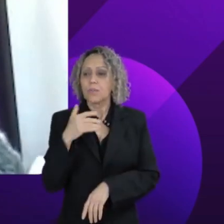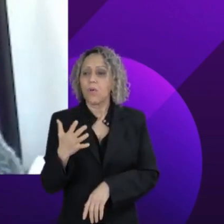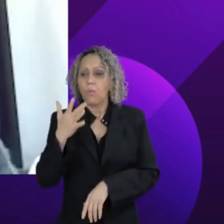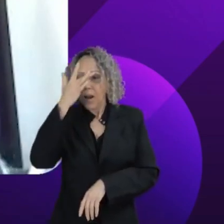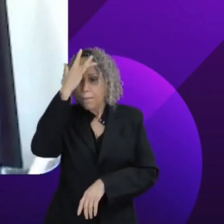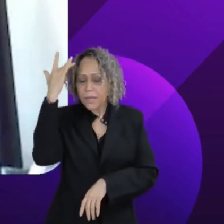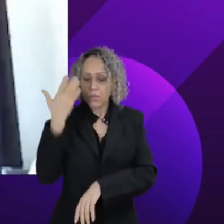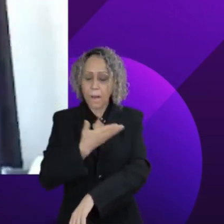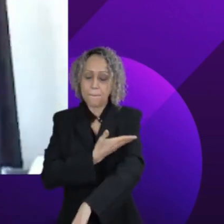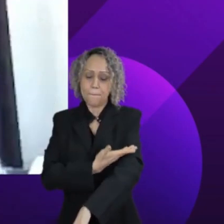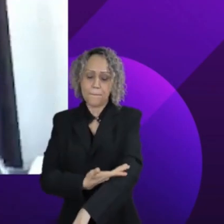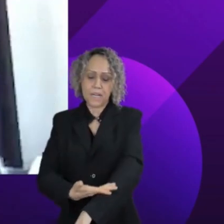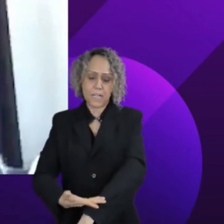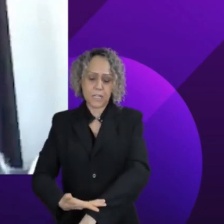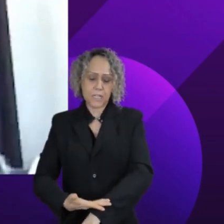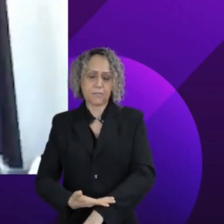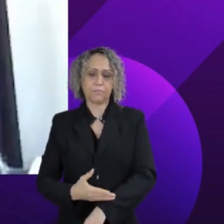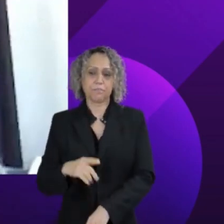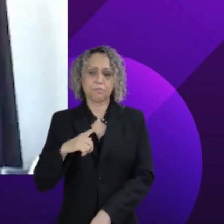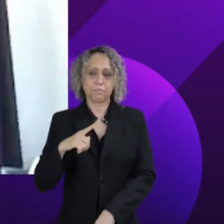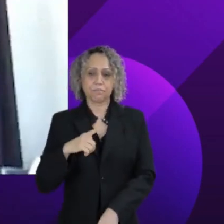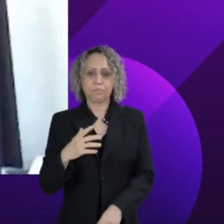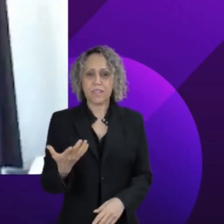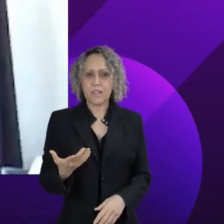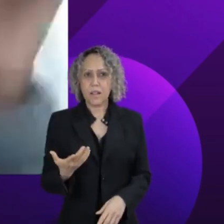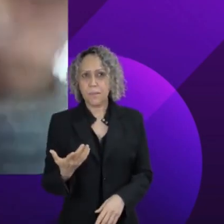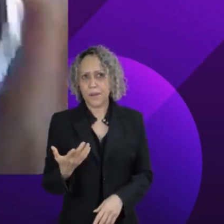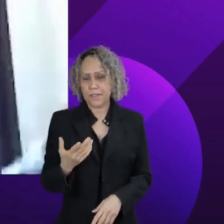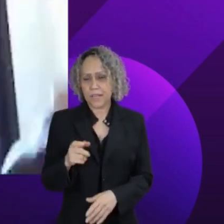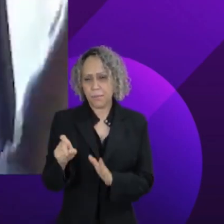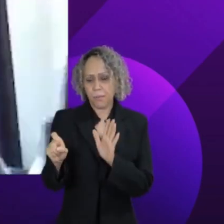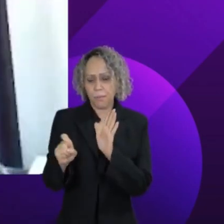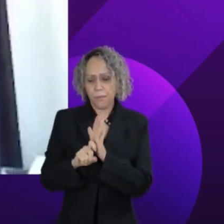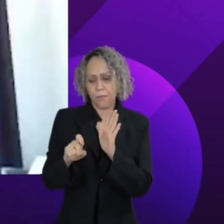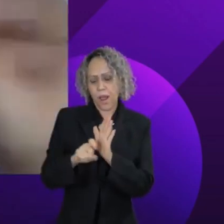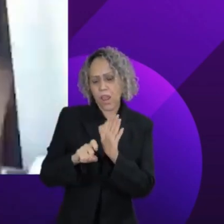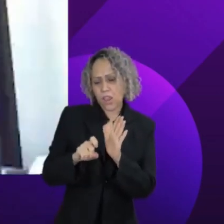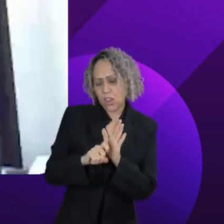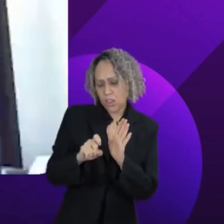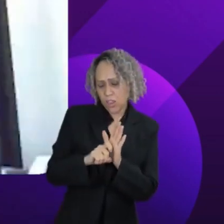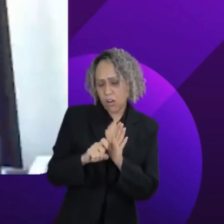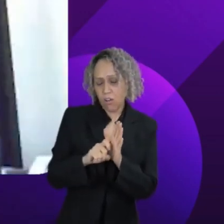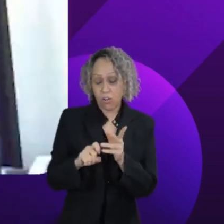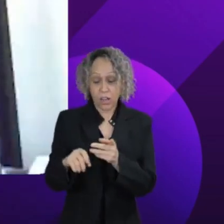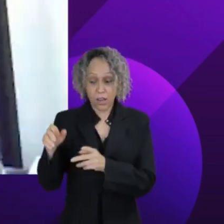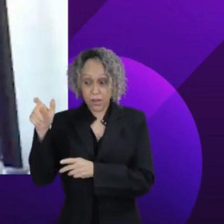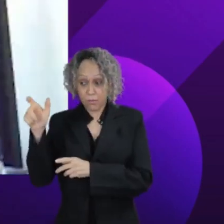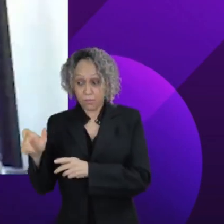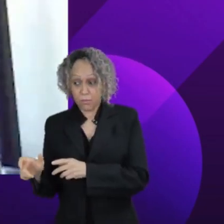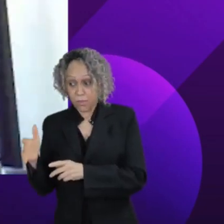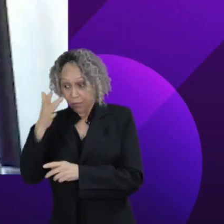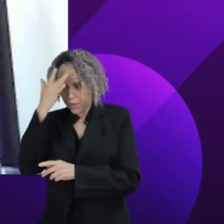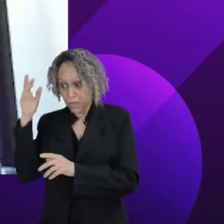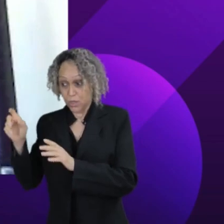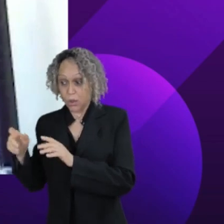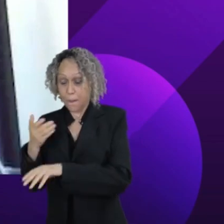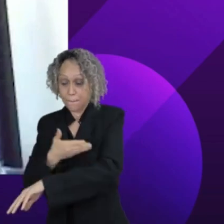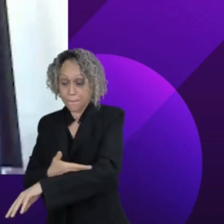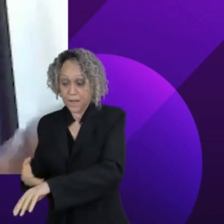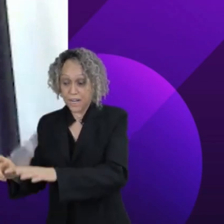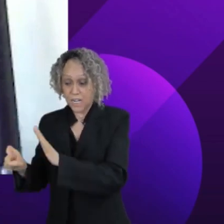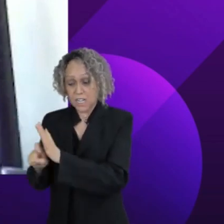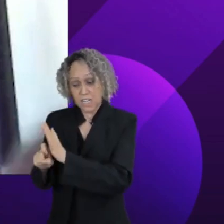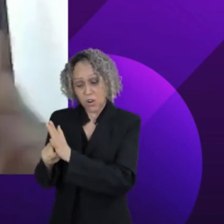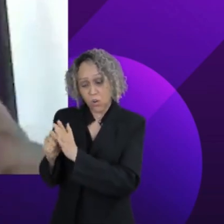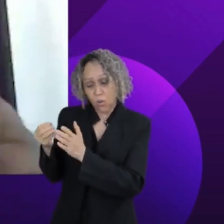pessoa branca está portando uma certa quantidade de droga e uma pessoa negra está portando uma certa quantidade de drogas,